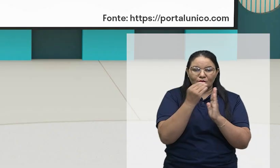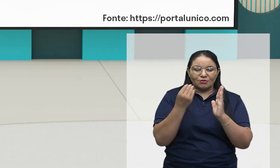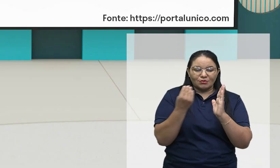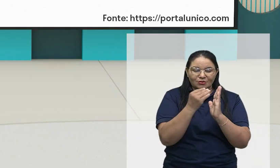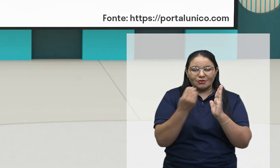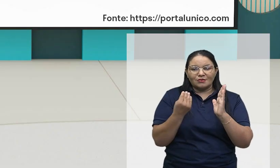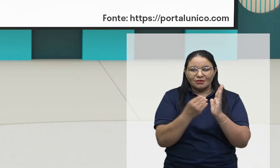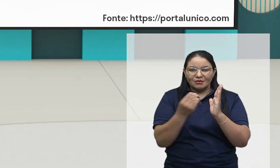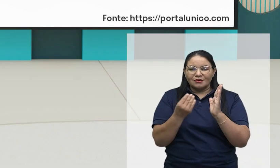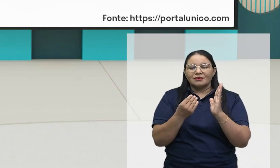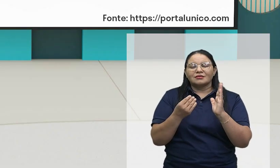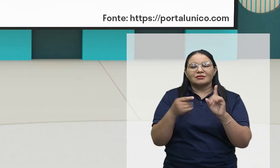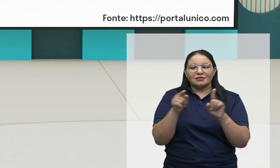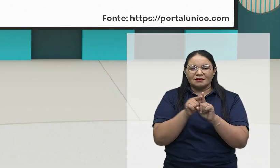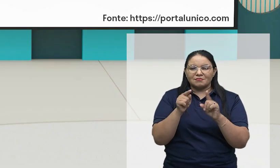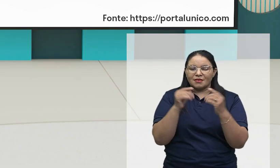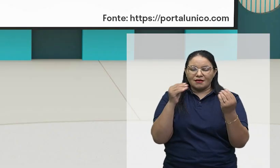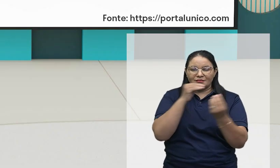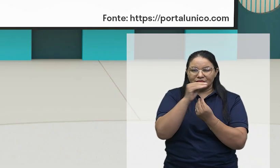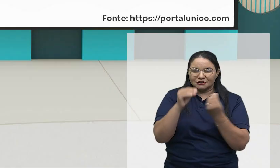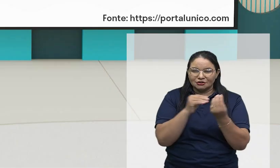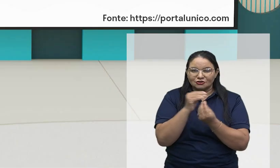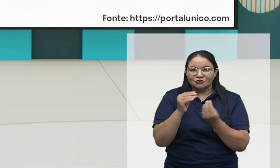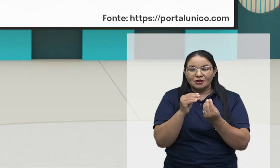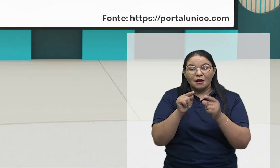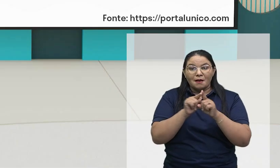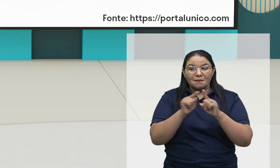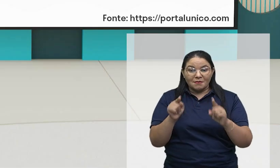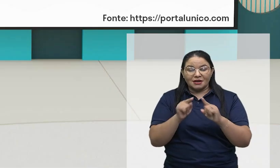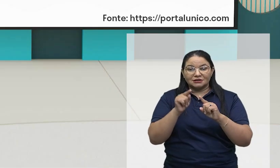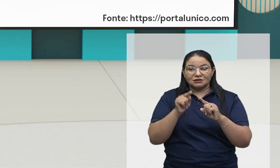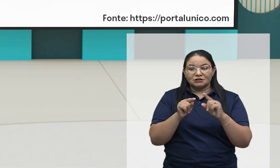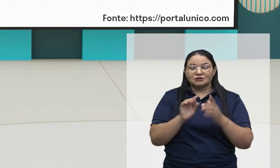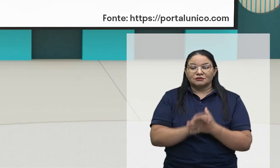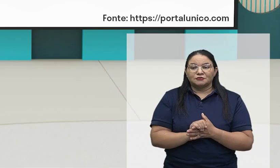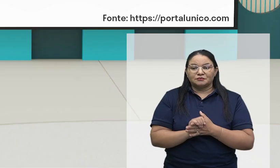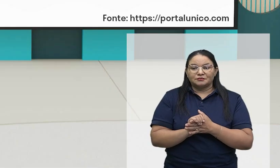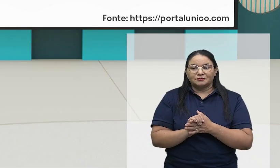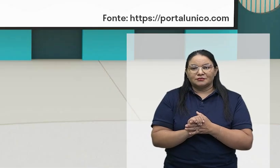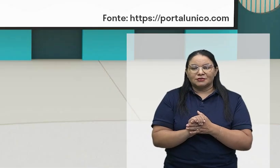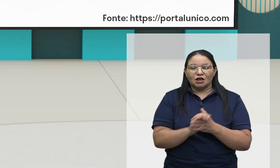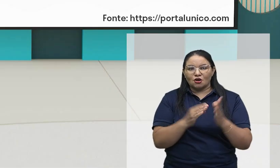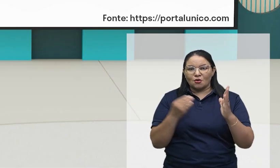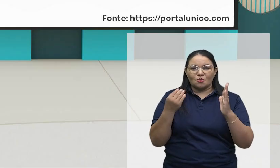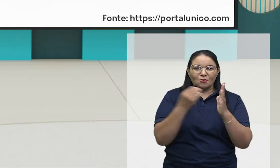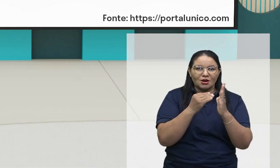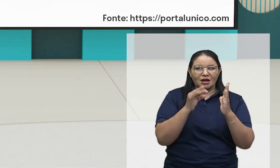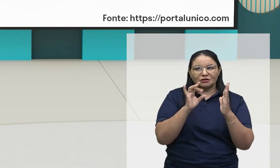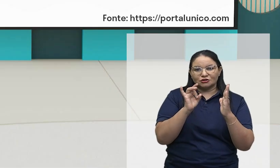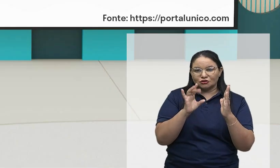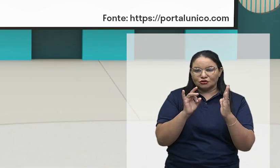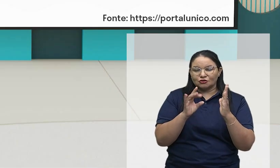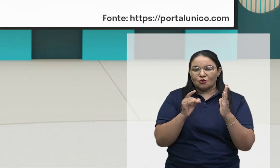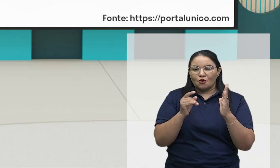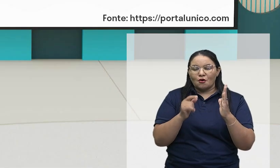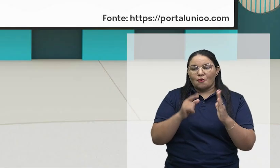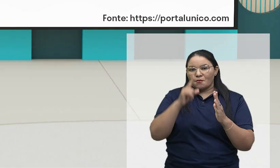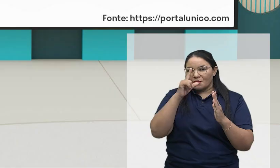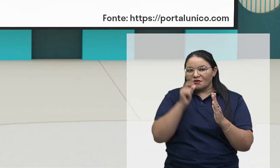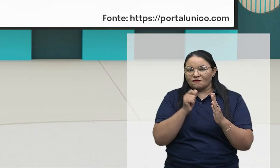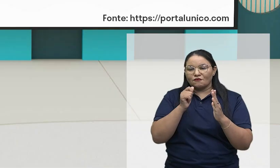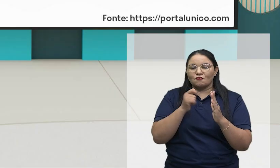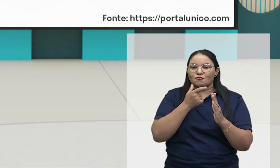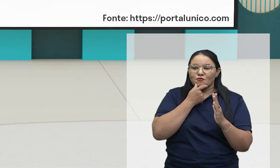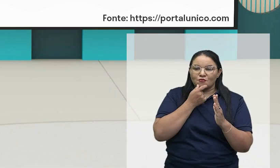mais andrógeno, sem exatamente colocar somente o homem, mas trazendo representações.